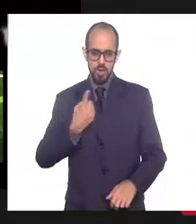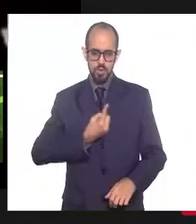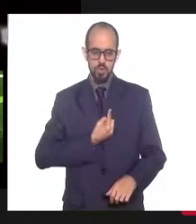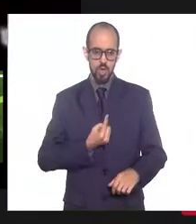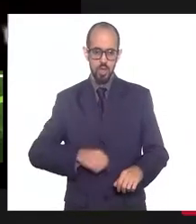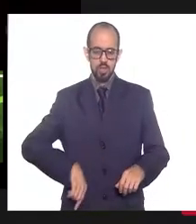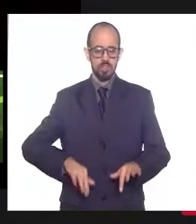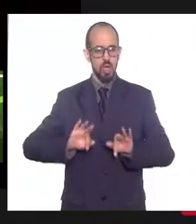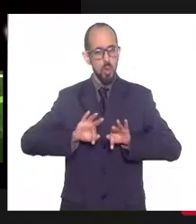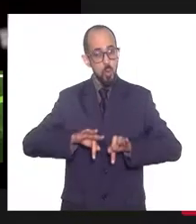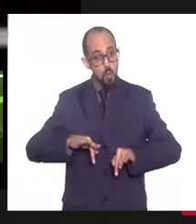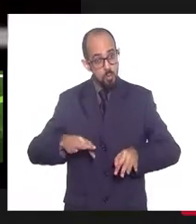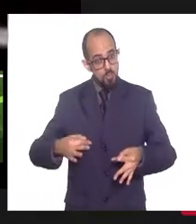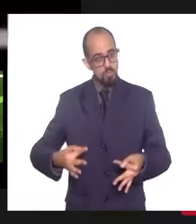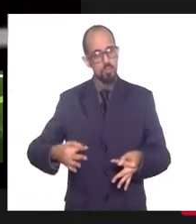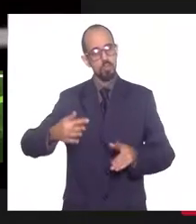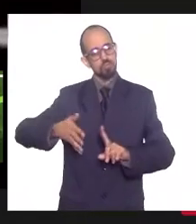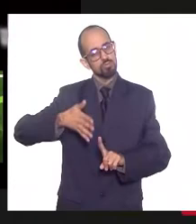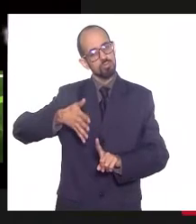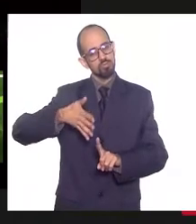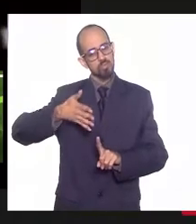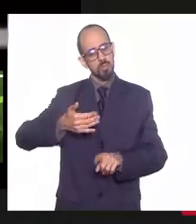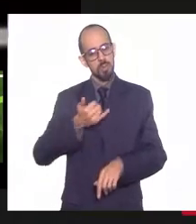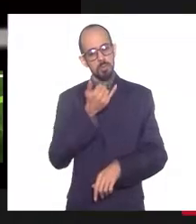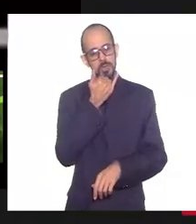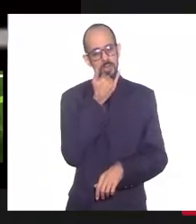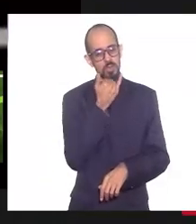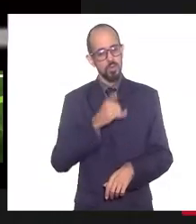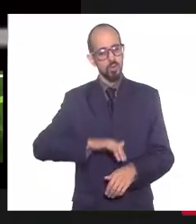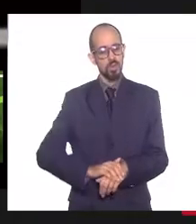nossa humilde intervenção, me perdoe a gripe,